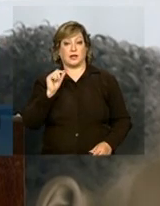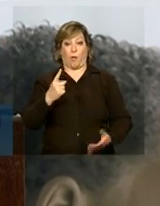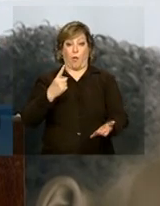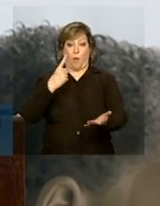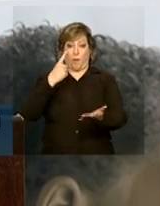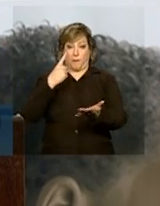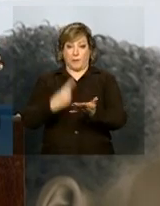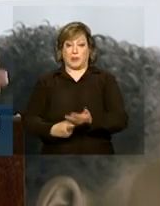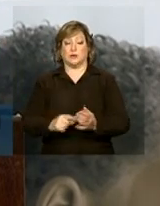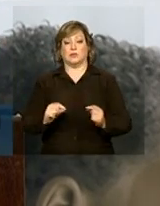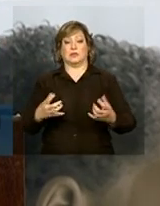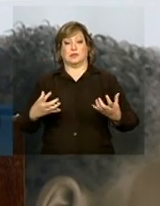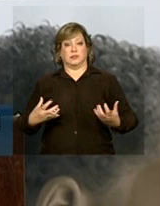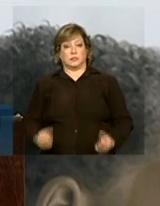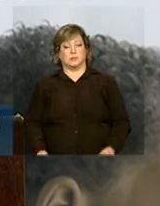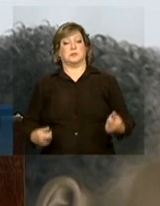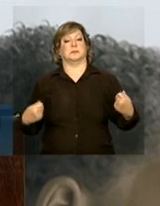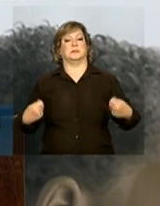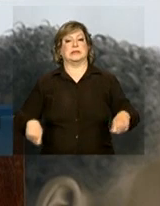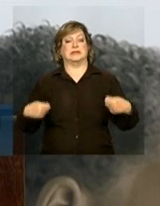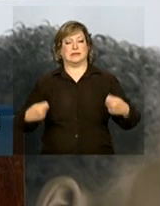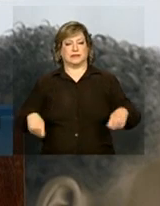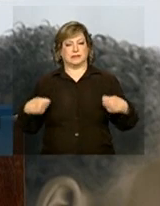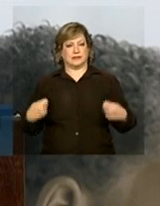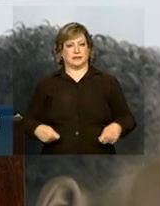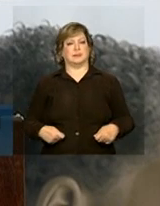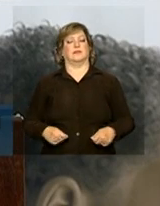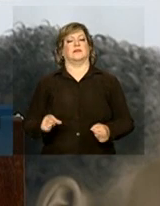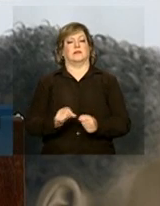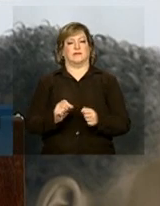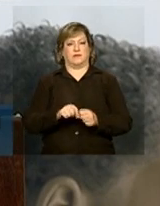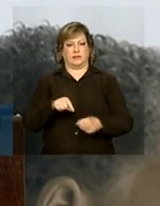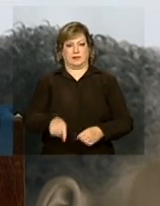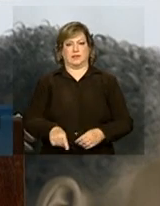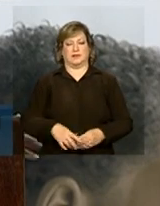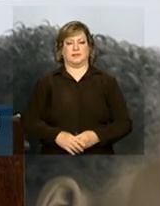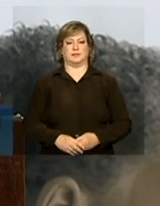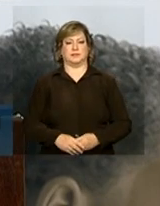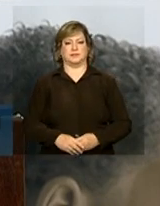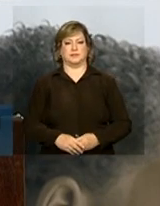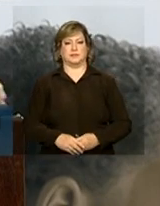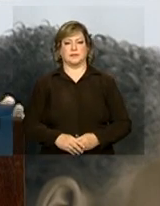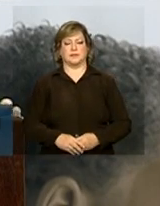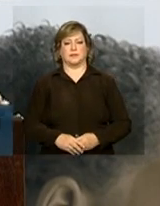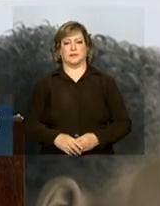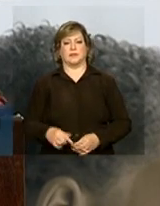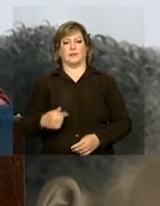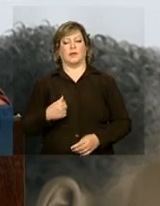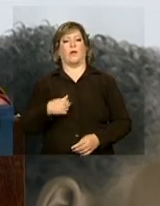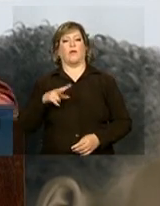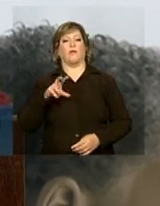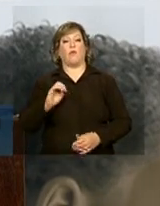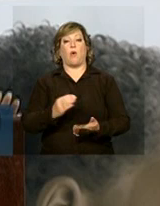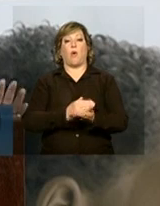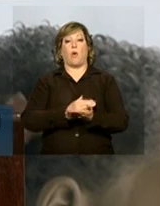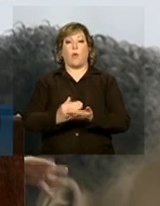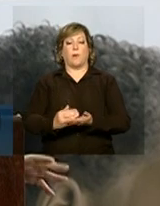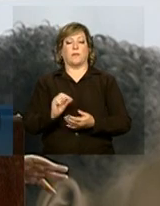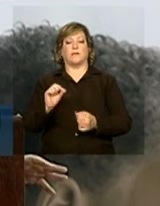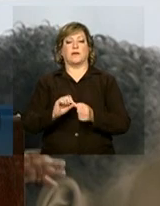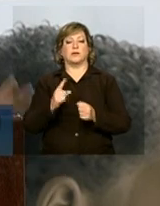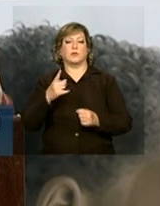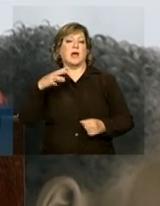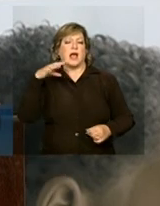compromisso assumido tem de ser compromisso cumprido. E eu vou começar fazendo um